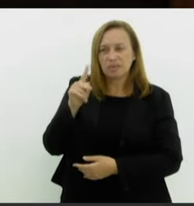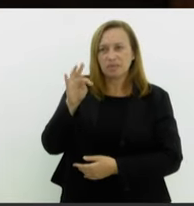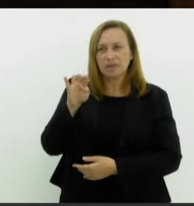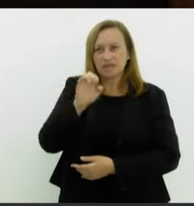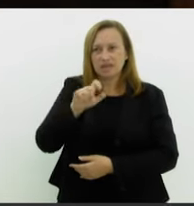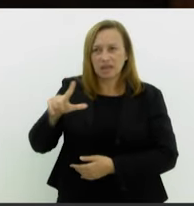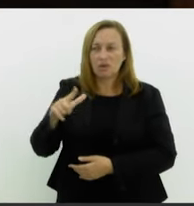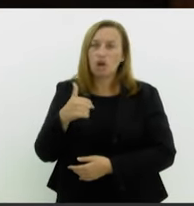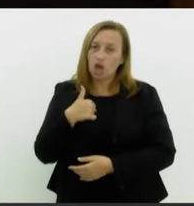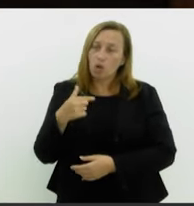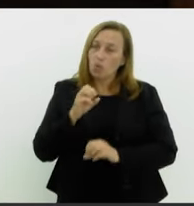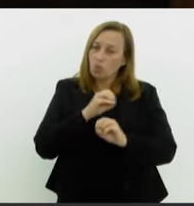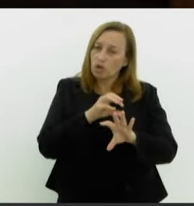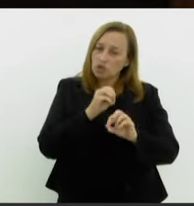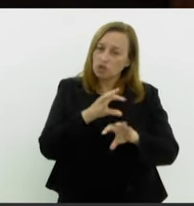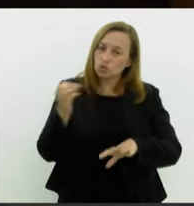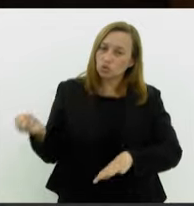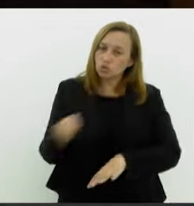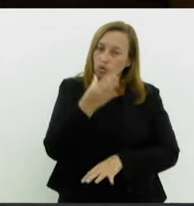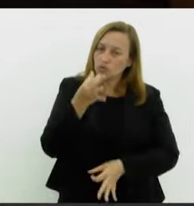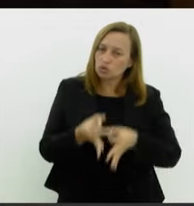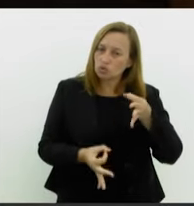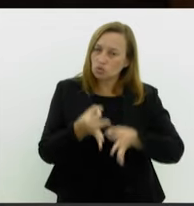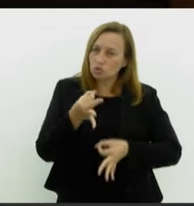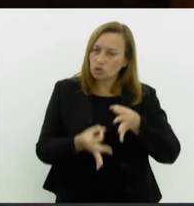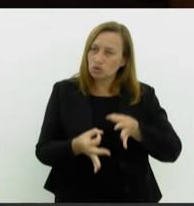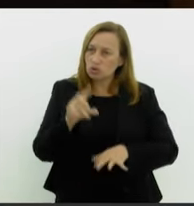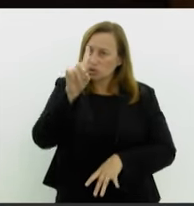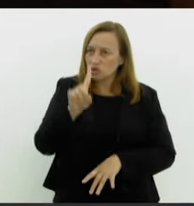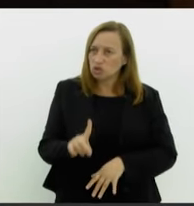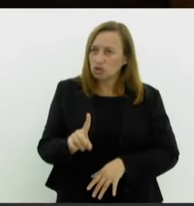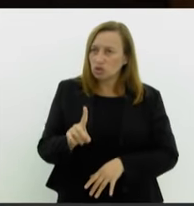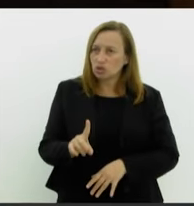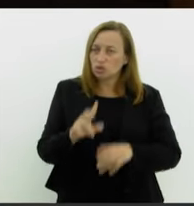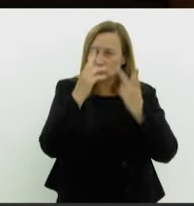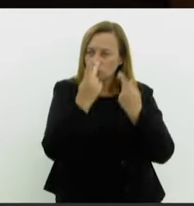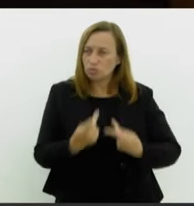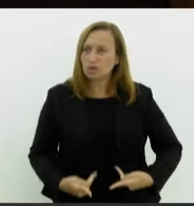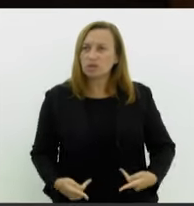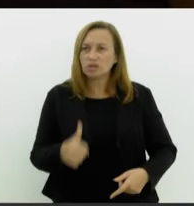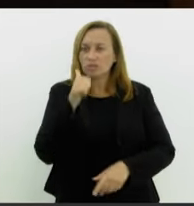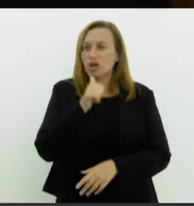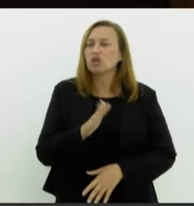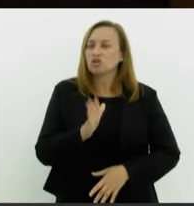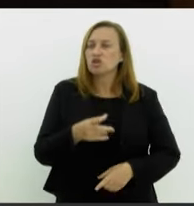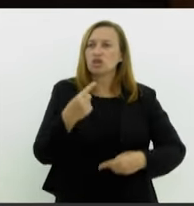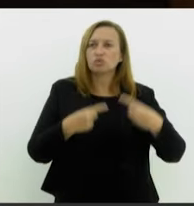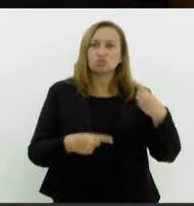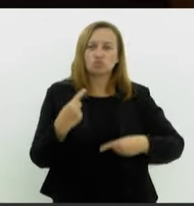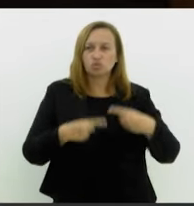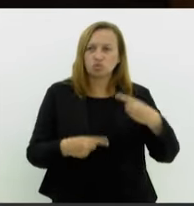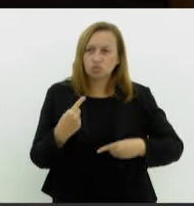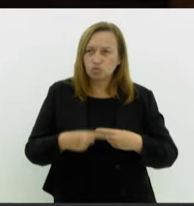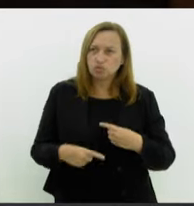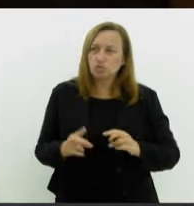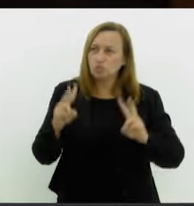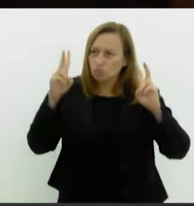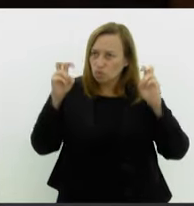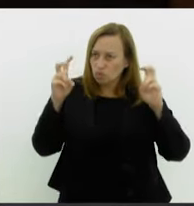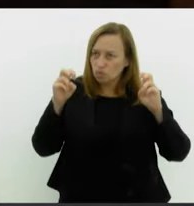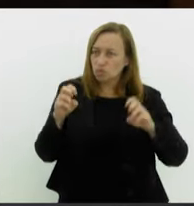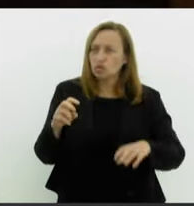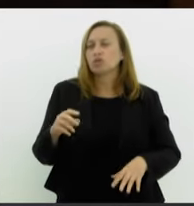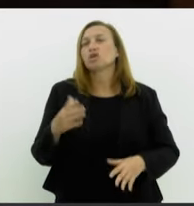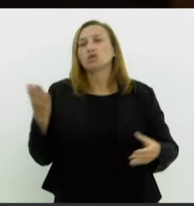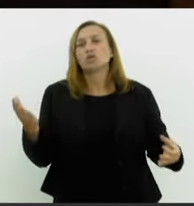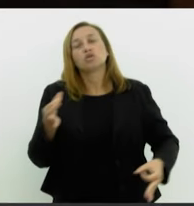novos juízes que ingressam na carreira sobre direitos humanos das mulheres e ali eu já debati os casos que o Brasil vem sendo condenado como